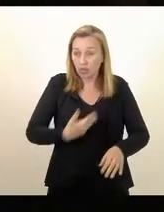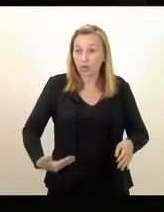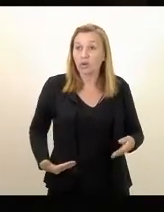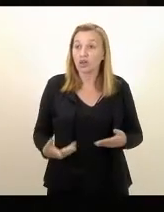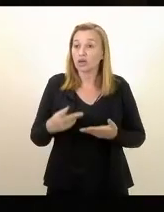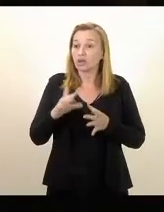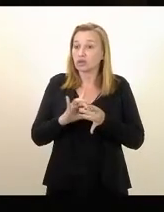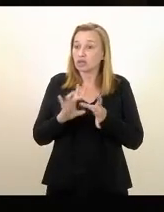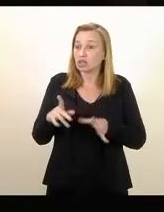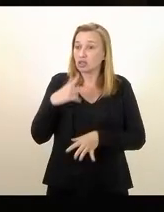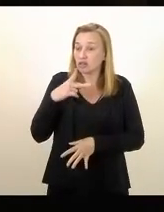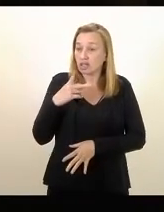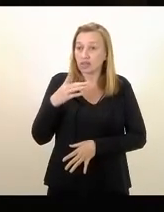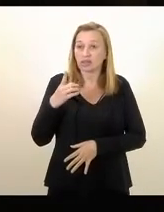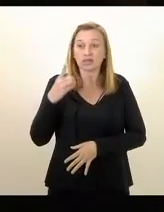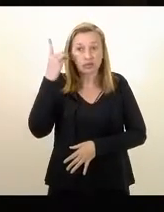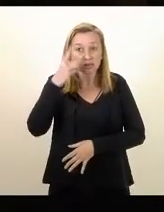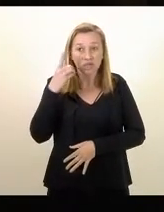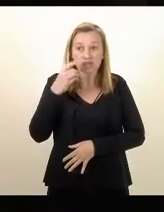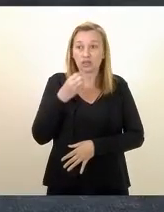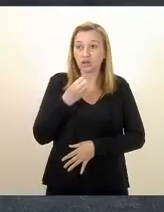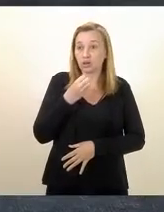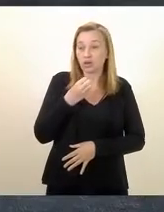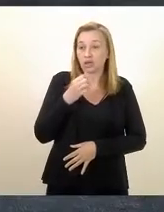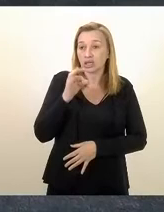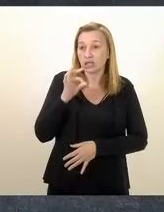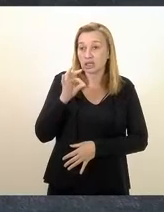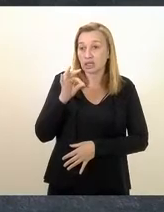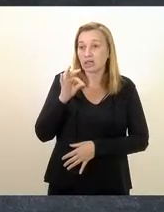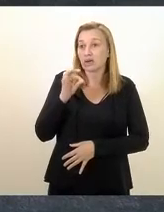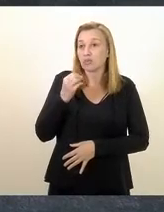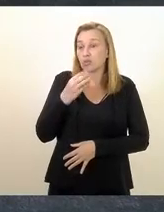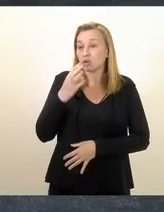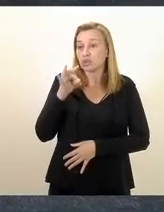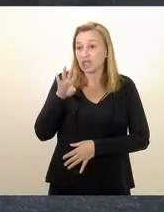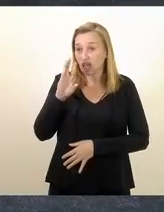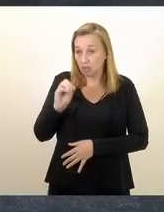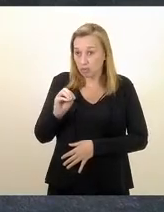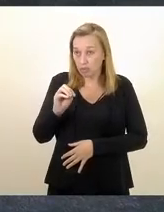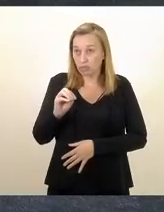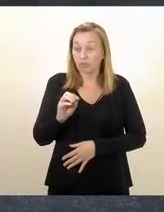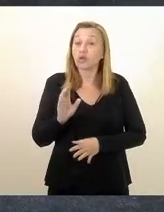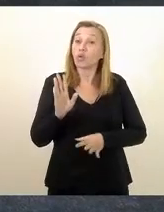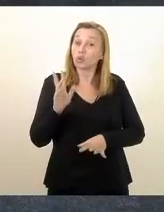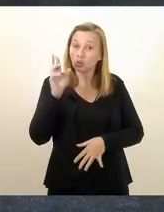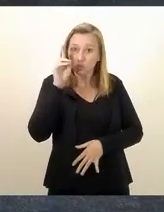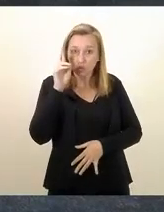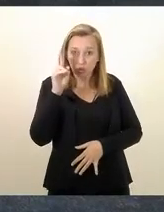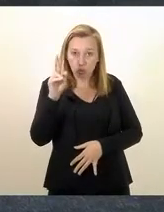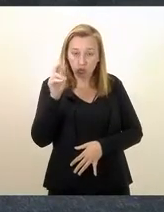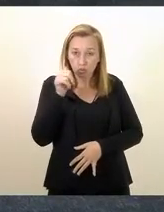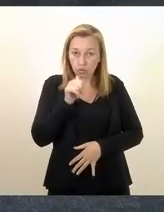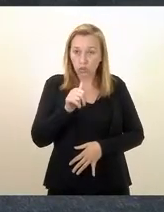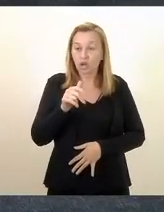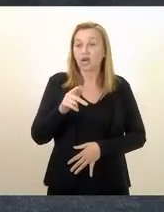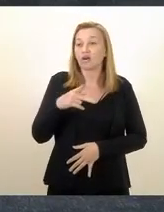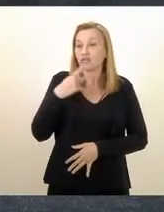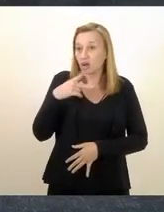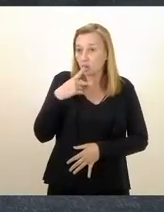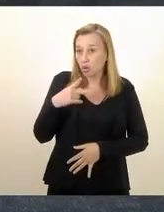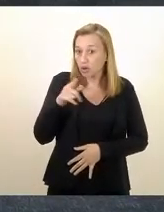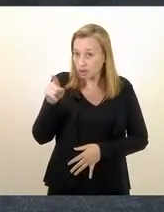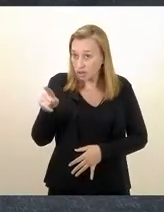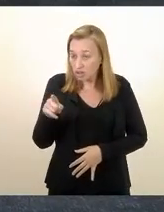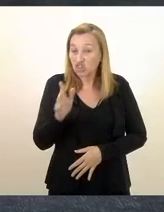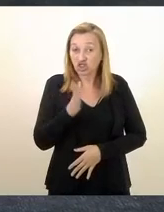uma parte ao deputado Bom Tempo pois não eu serei breve mas vossa excelência fez uma colocação que eu acho que já foi feita